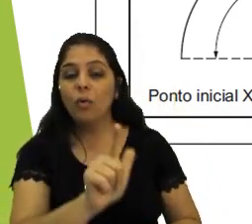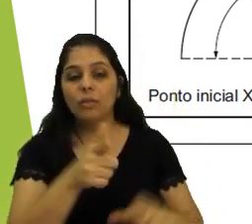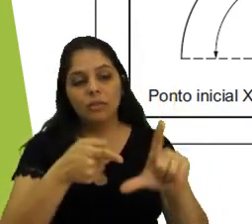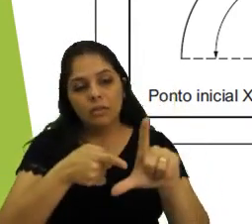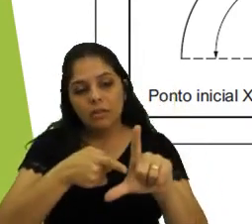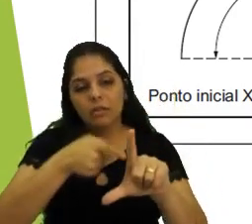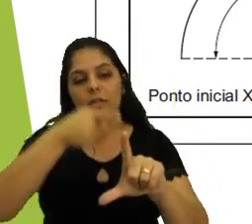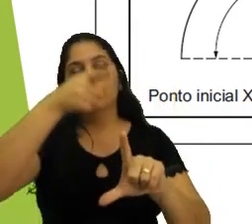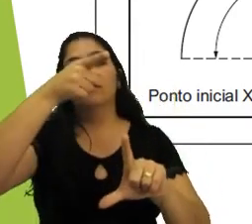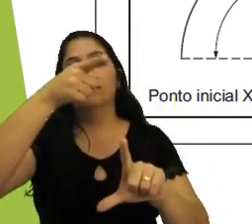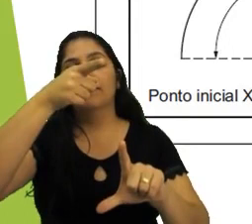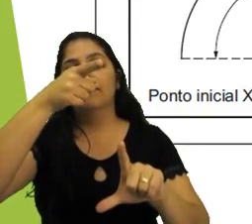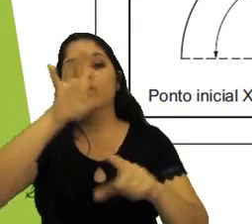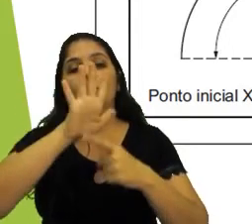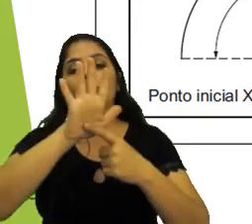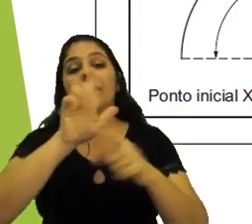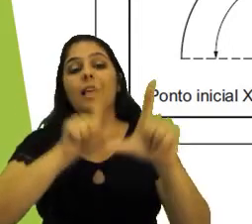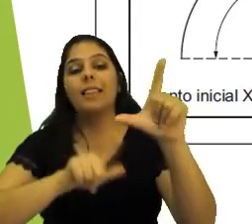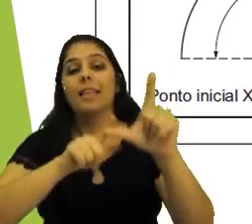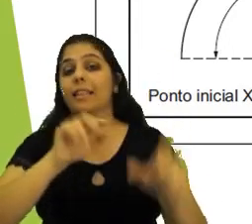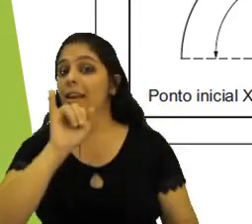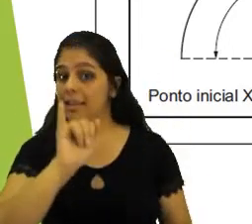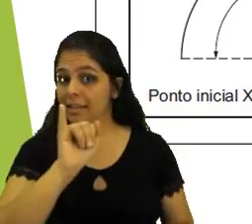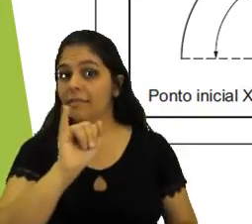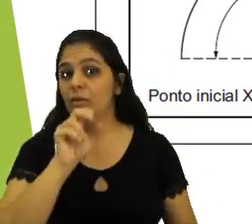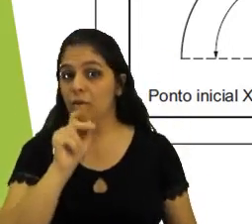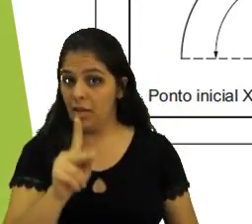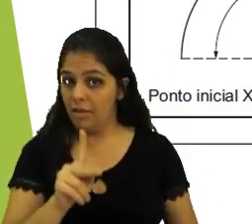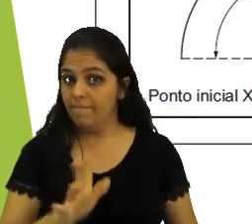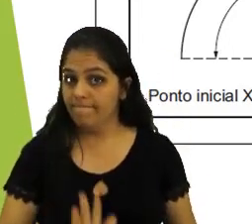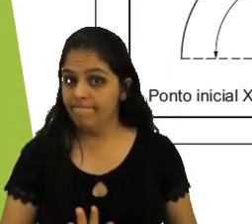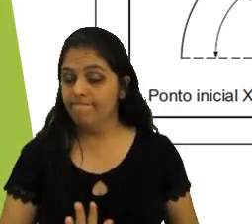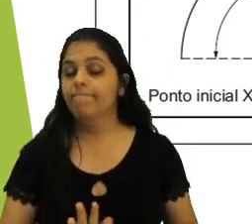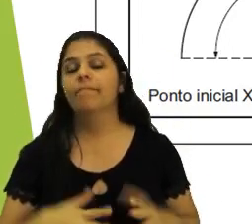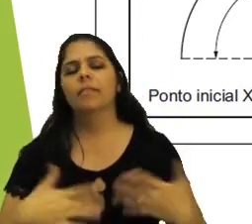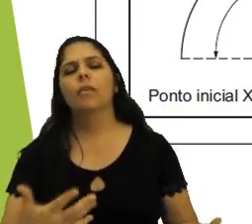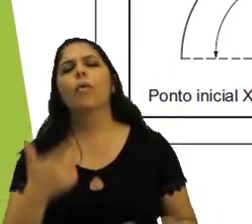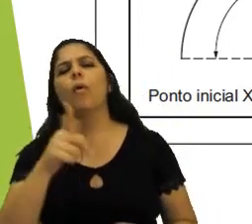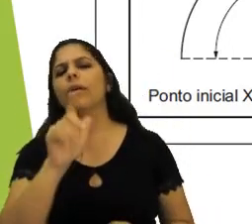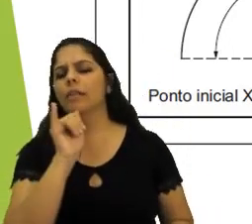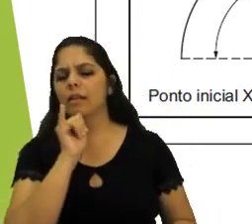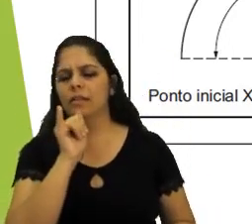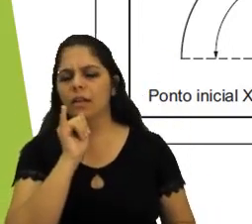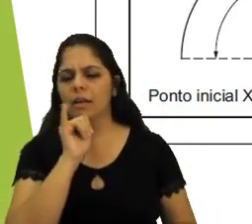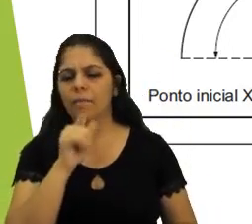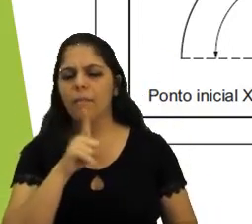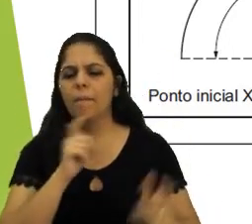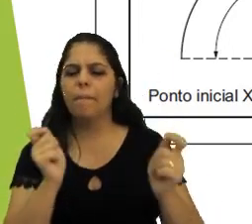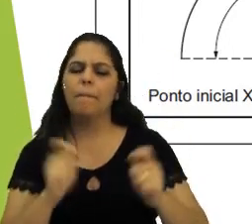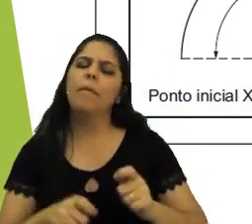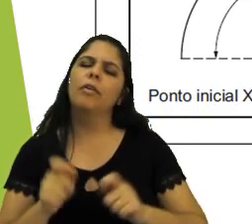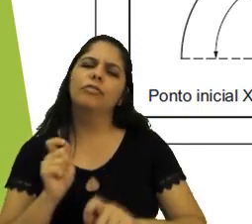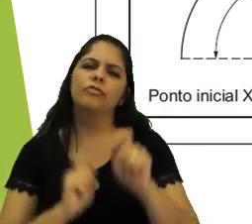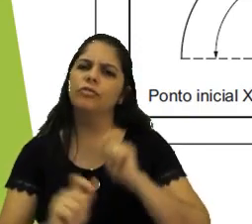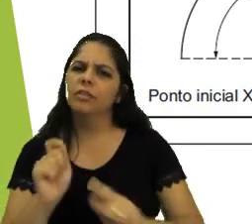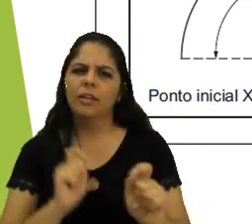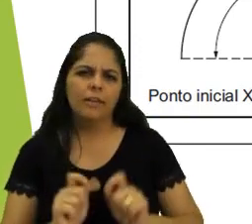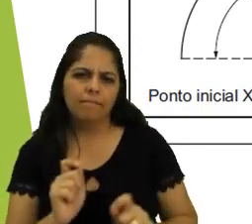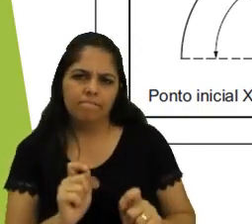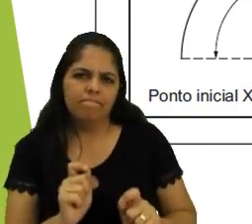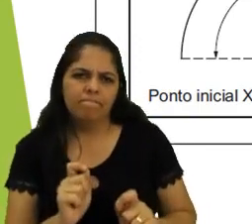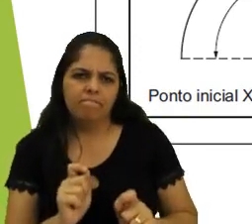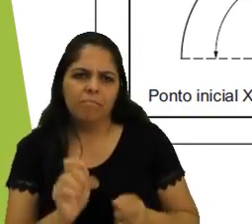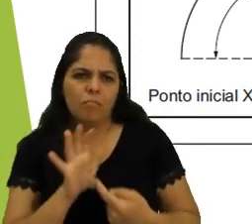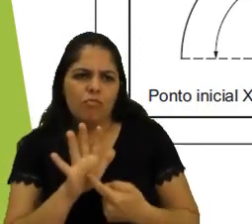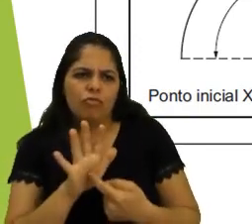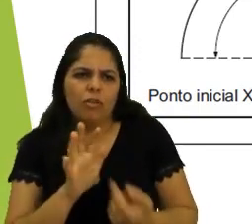pela letra I, ok? Muito bem. No outro caso, na indicação, a gente pode, por exemplo, colocar como I,